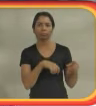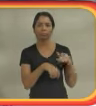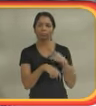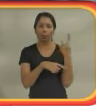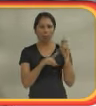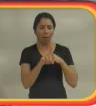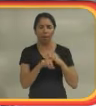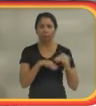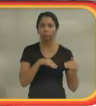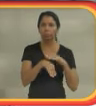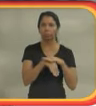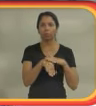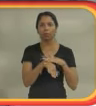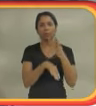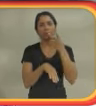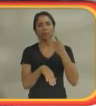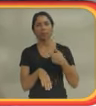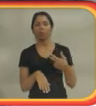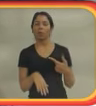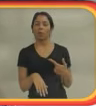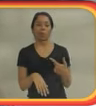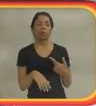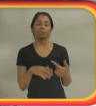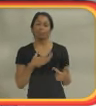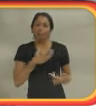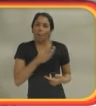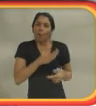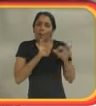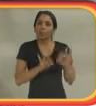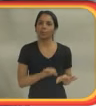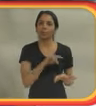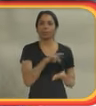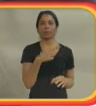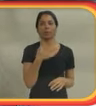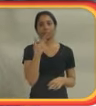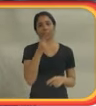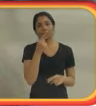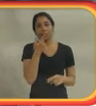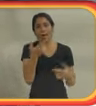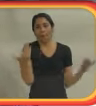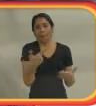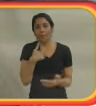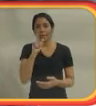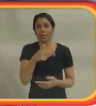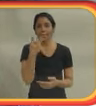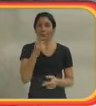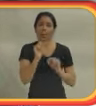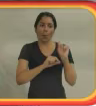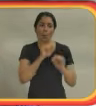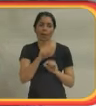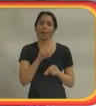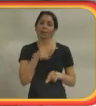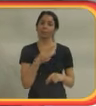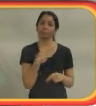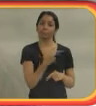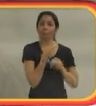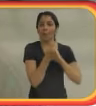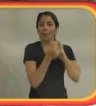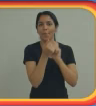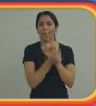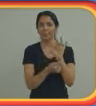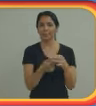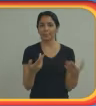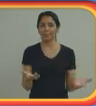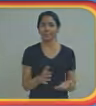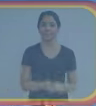Mas depois de muito tempo conversando, aí ele foi e falou, tô gostando muito de você. Eu falei, que eu vou falar agora, né? Não tem mais o que falar. Aí a